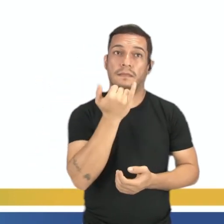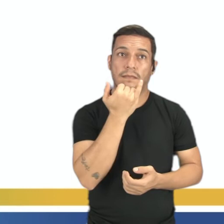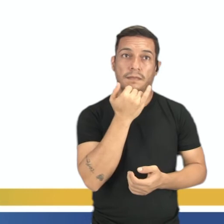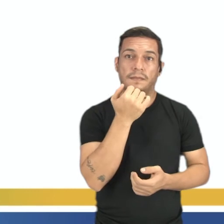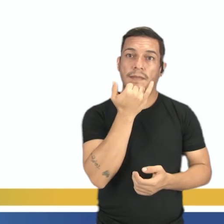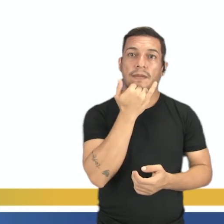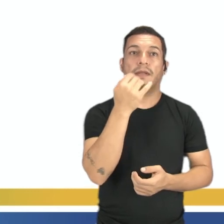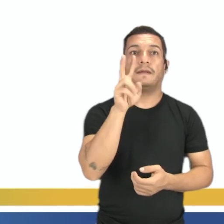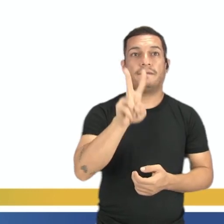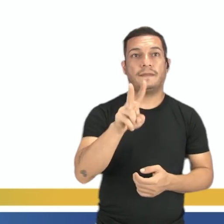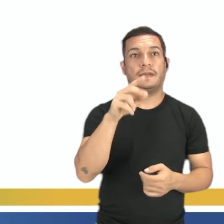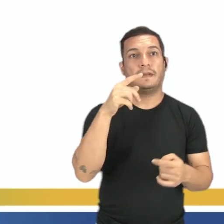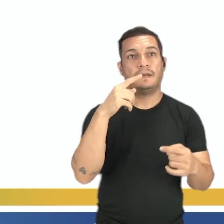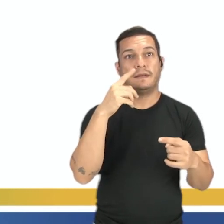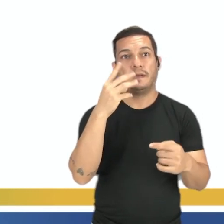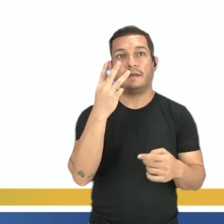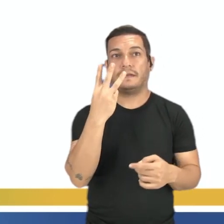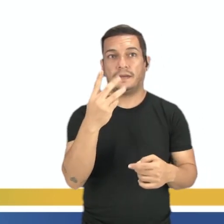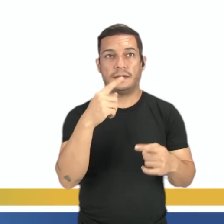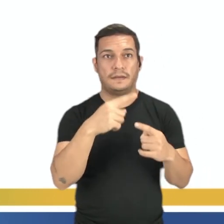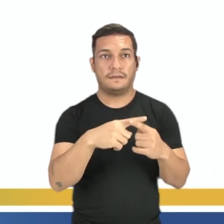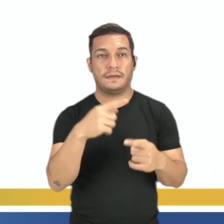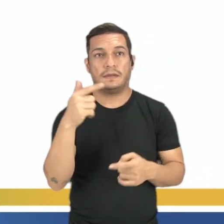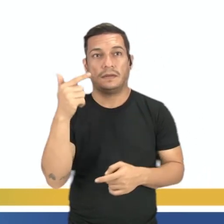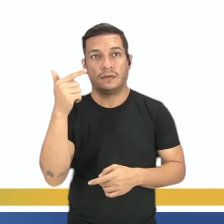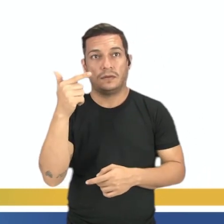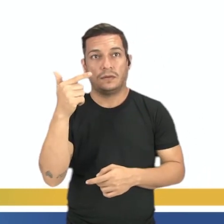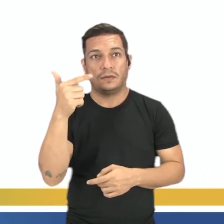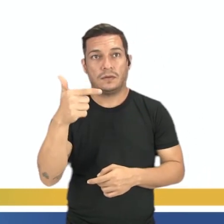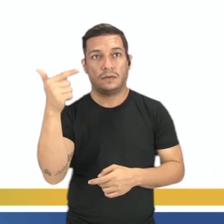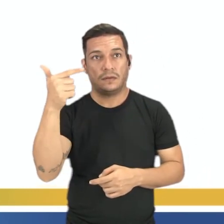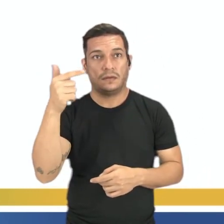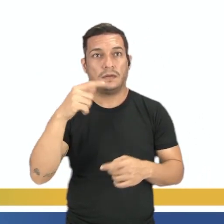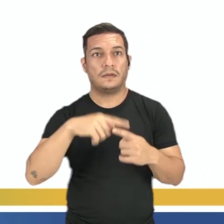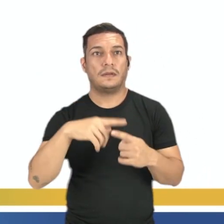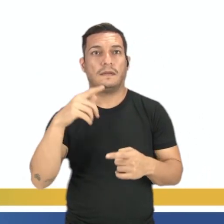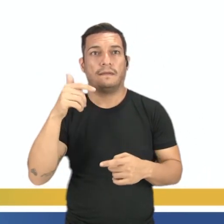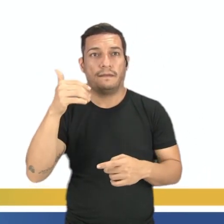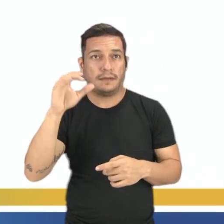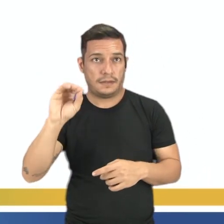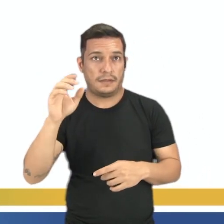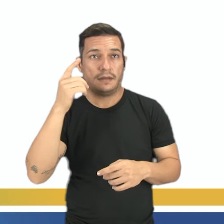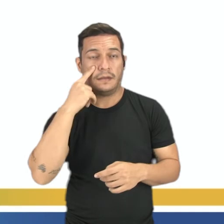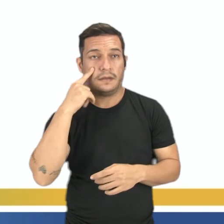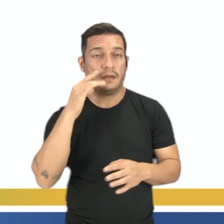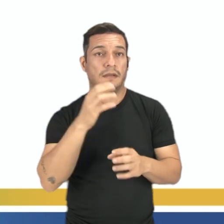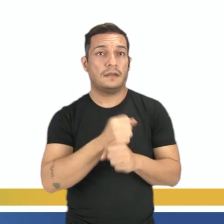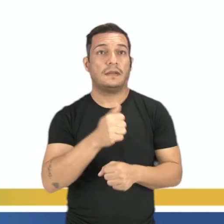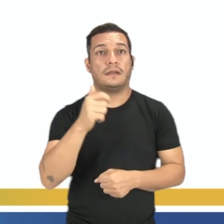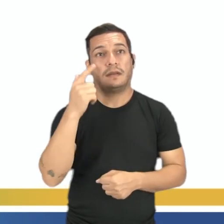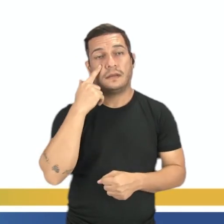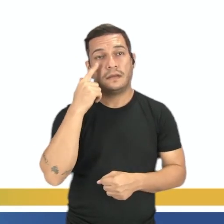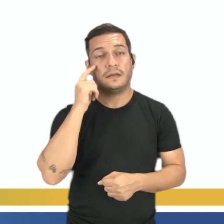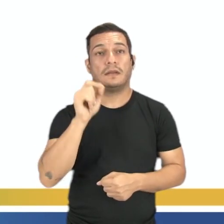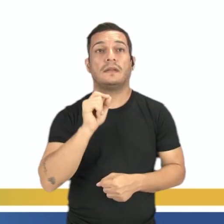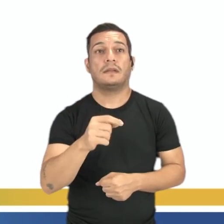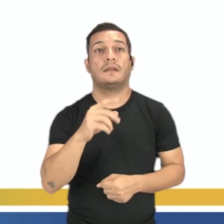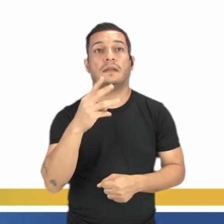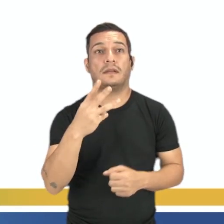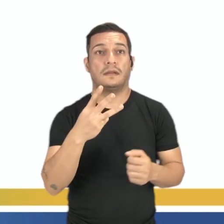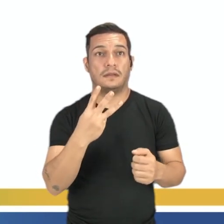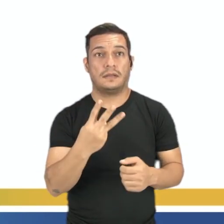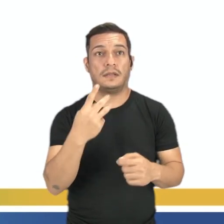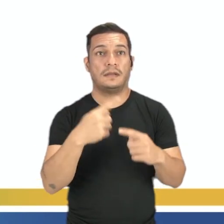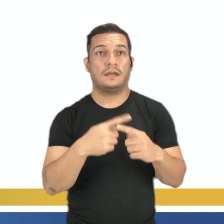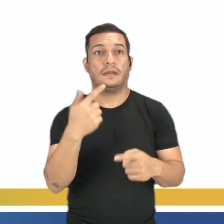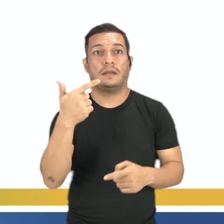é igual a 3 vezes 2 ao quadrado vezes 10. V é igual, fazendo as contas, aí nós temos que 3 vezes